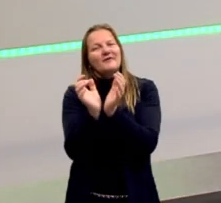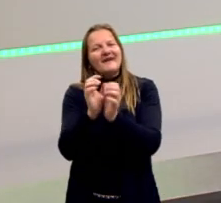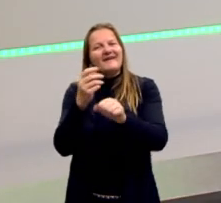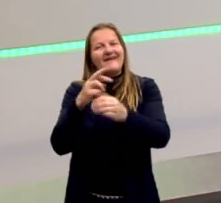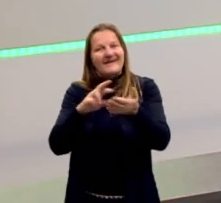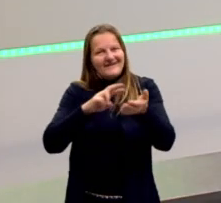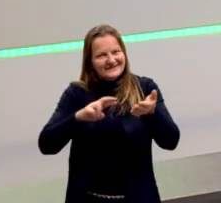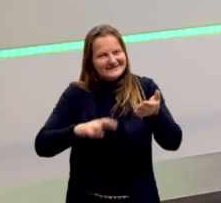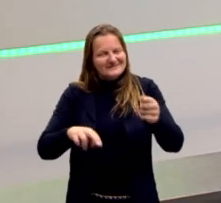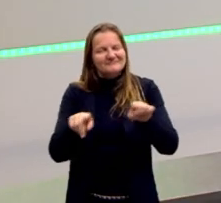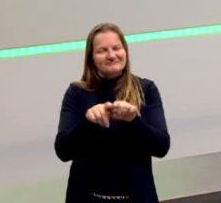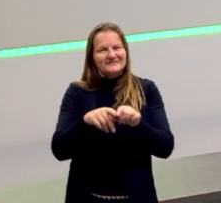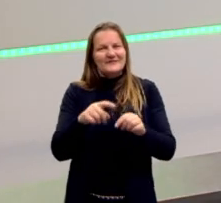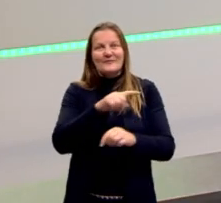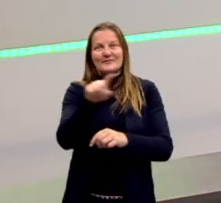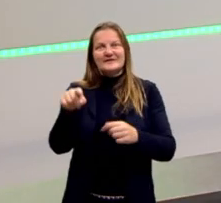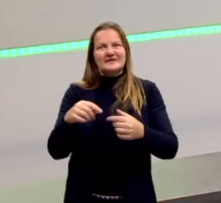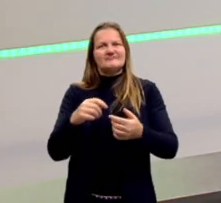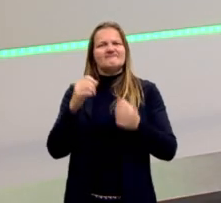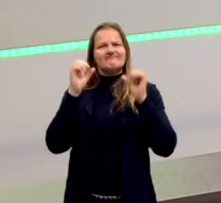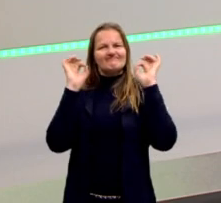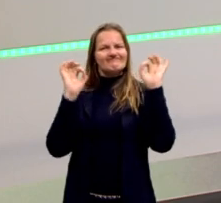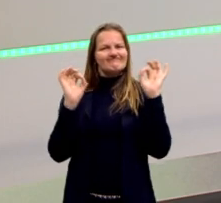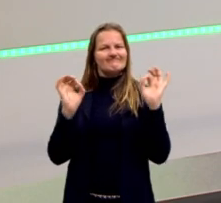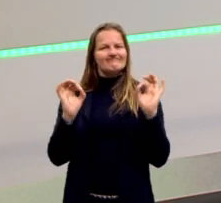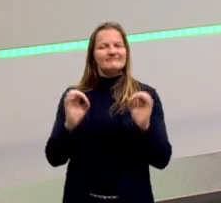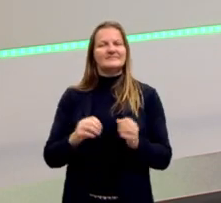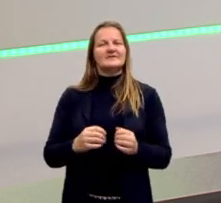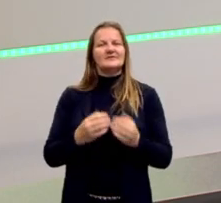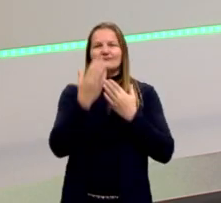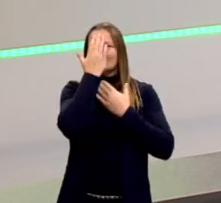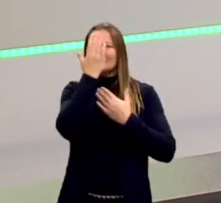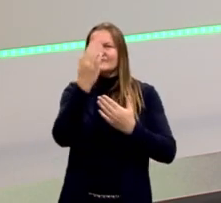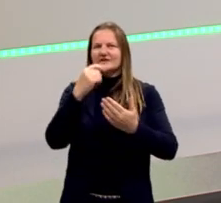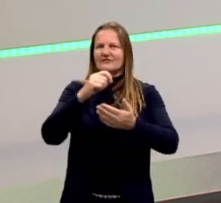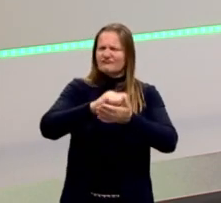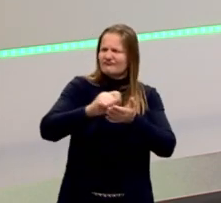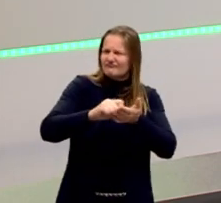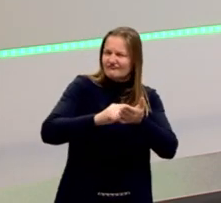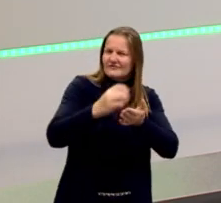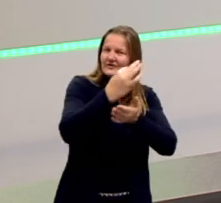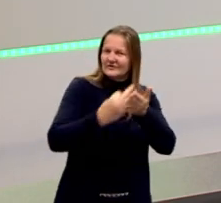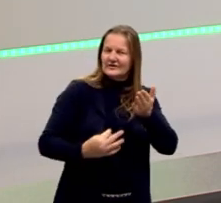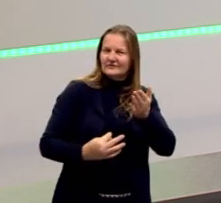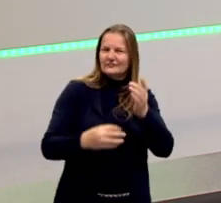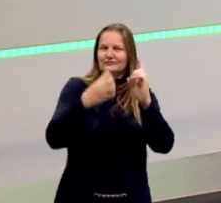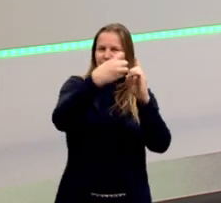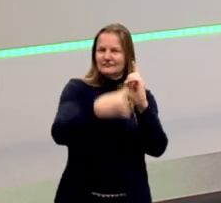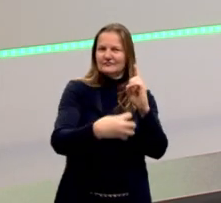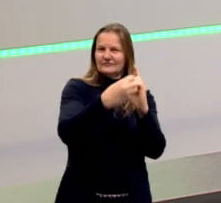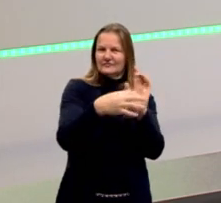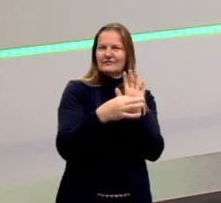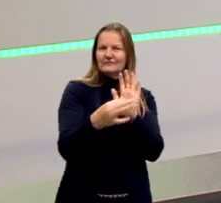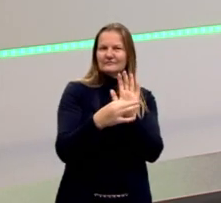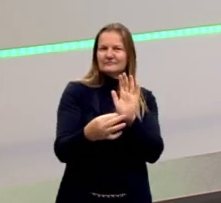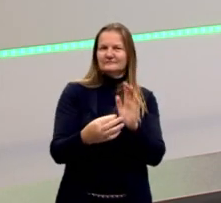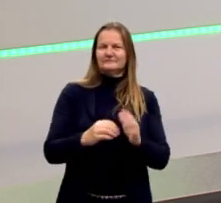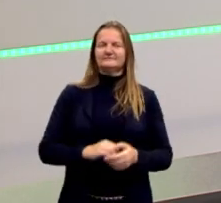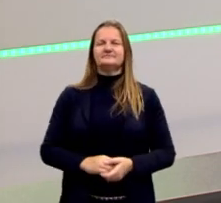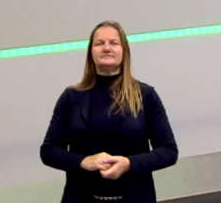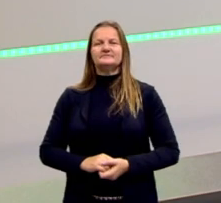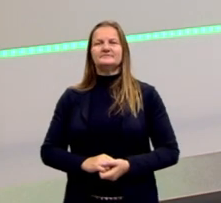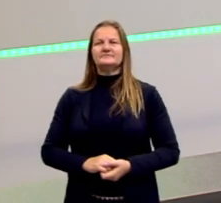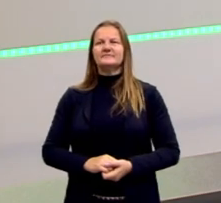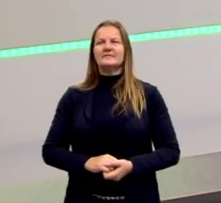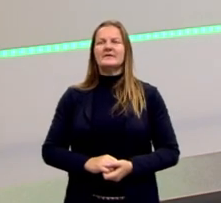vocês vão sair desse projeto aqui preparados para enfrentar esse texto dissertativo argumentativo e